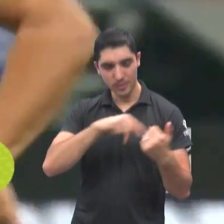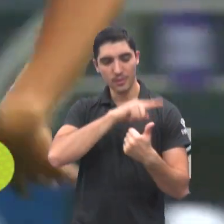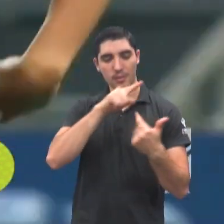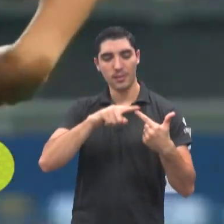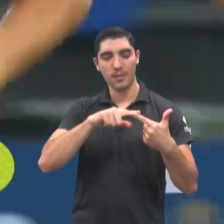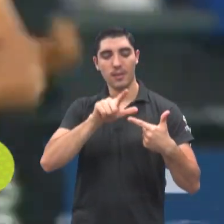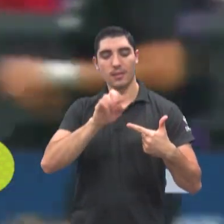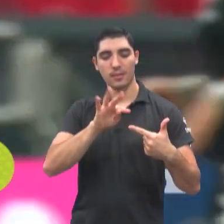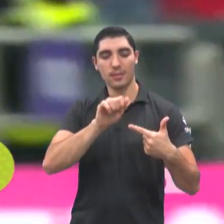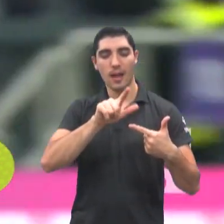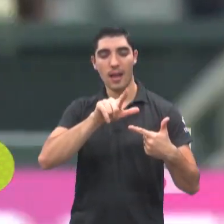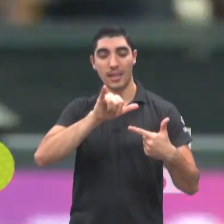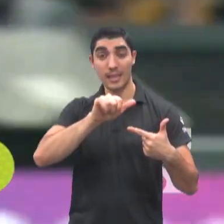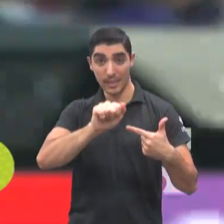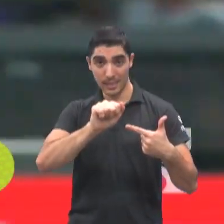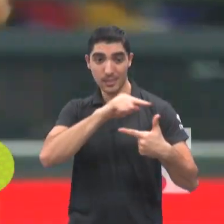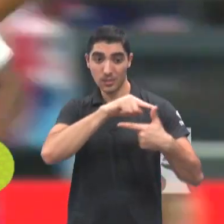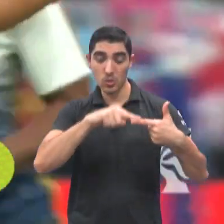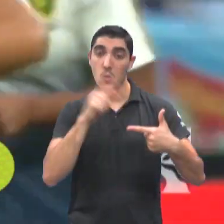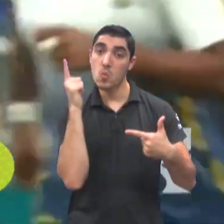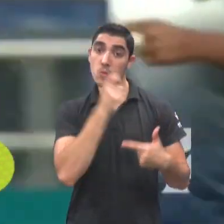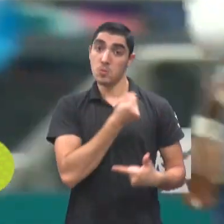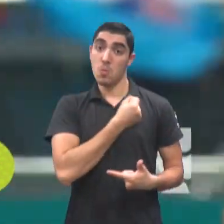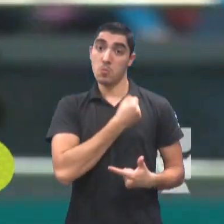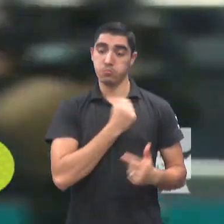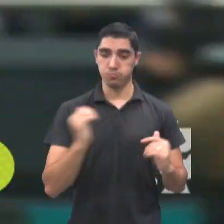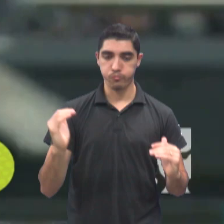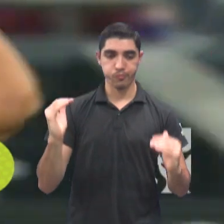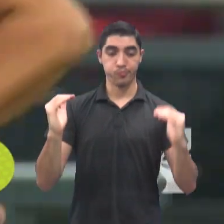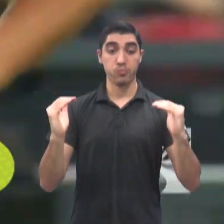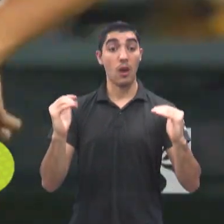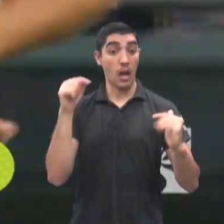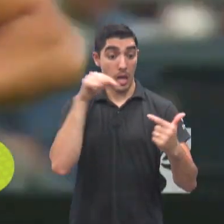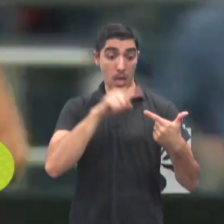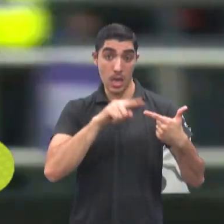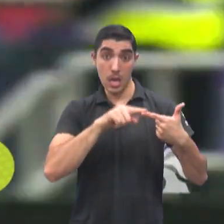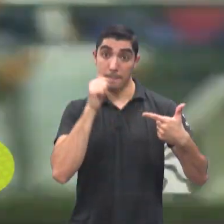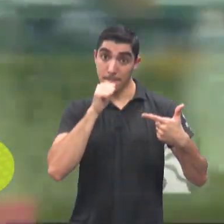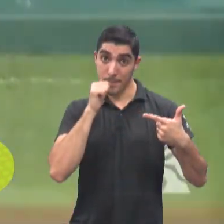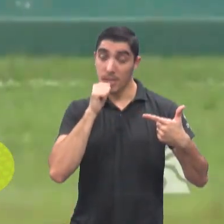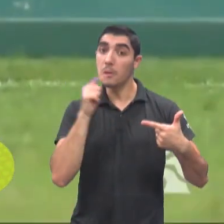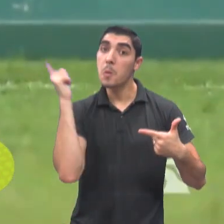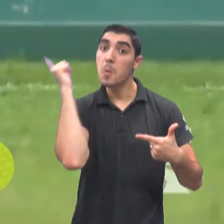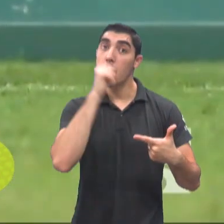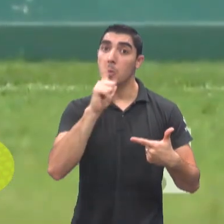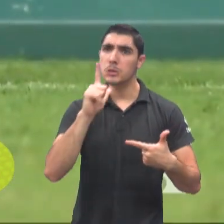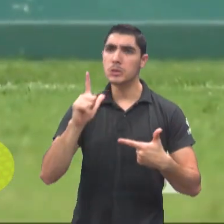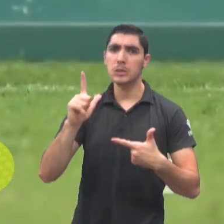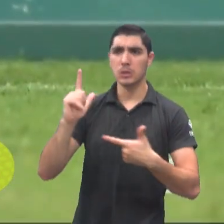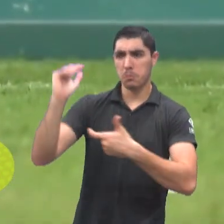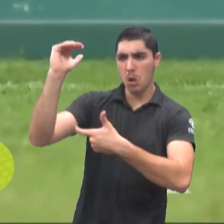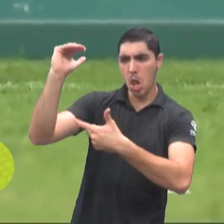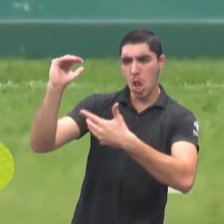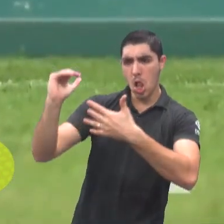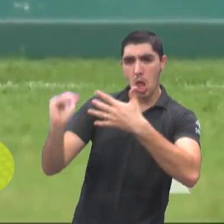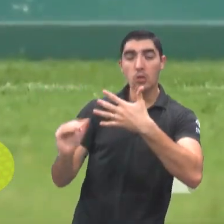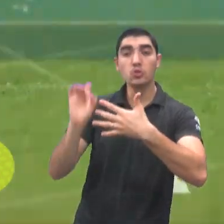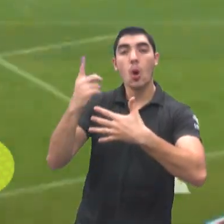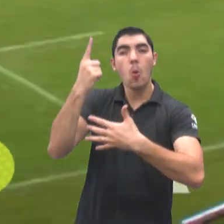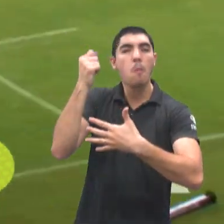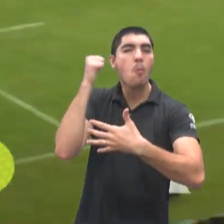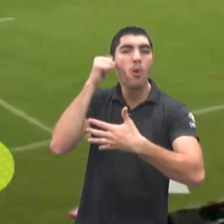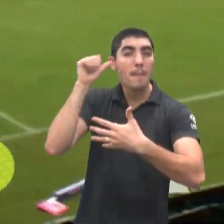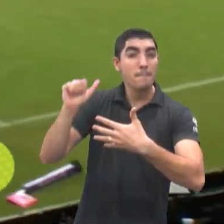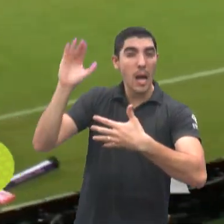Aliás, a Thalia assumiu a vice-liderança da artilharia do circuito com 25 tries, atrás apenas da australiana, que é